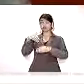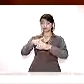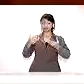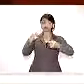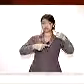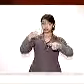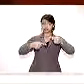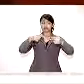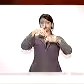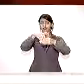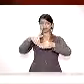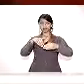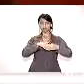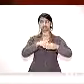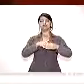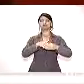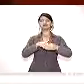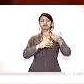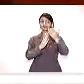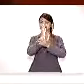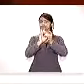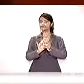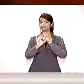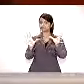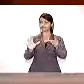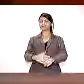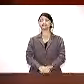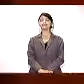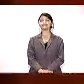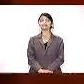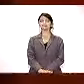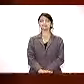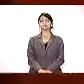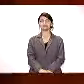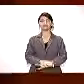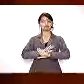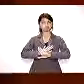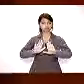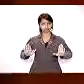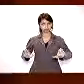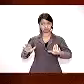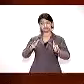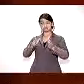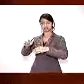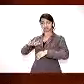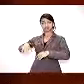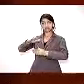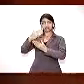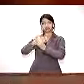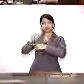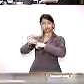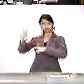discussão em votação aprovado terminado da sessão Estadual agradeço a